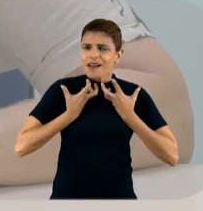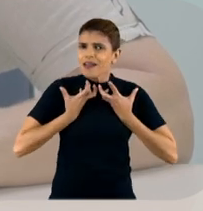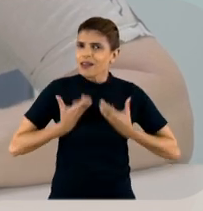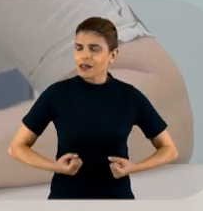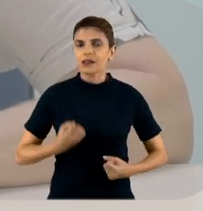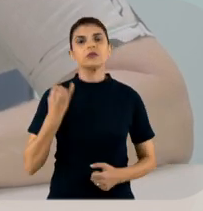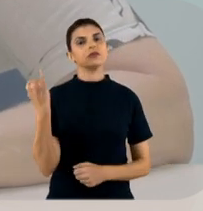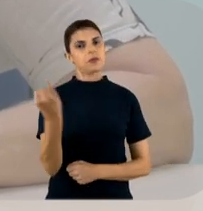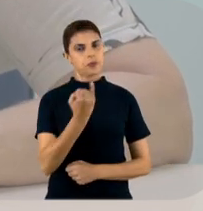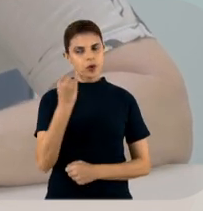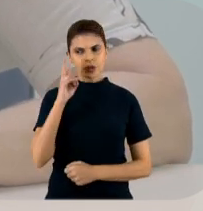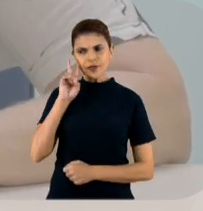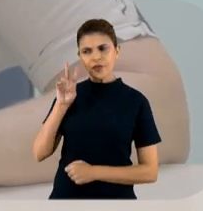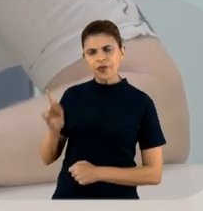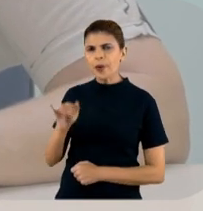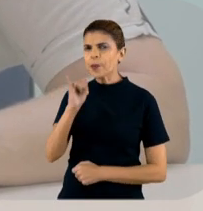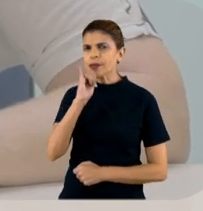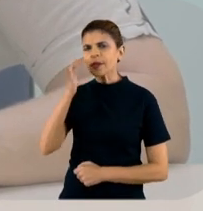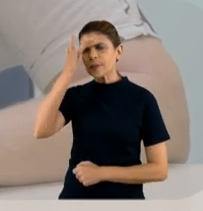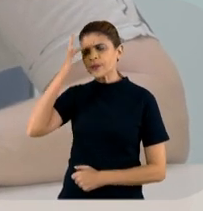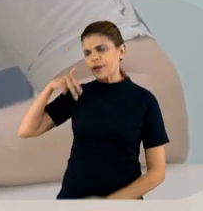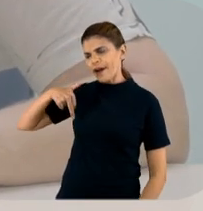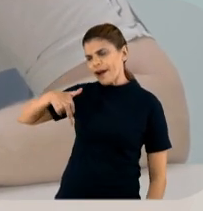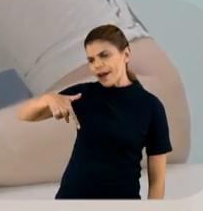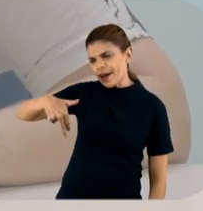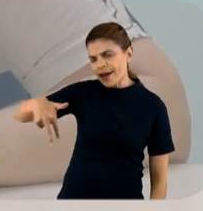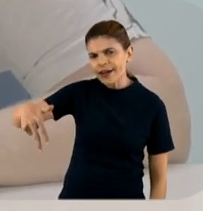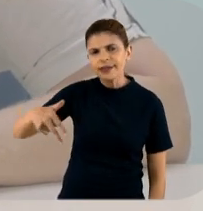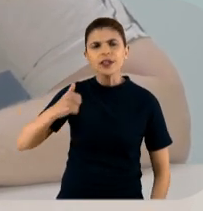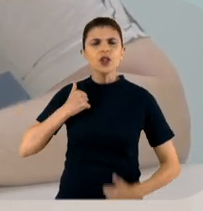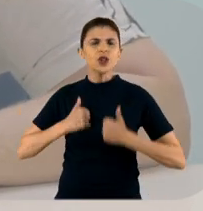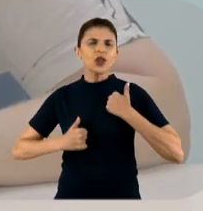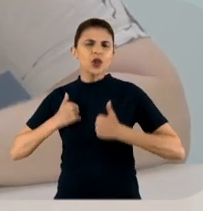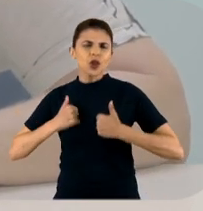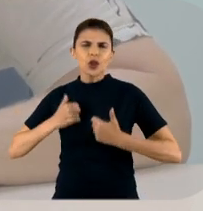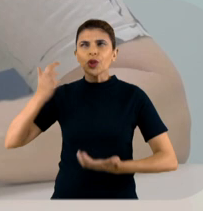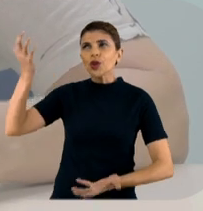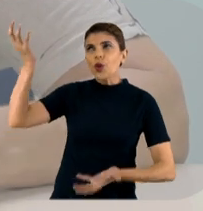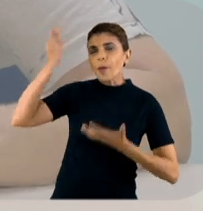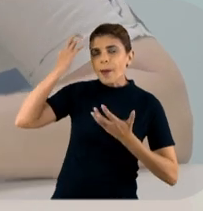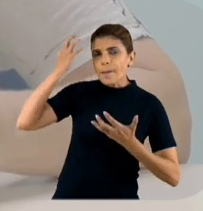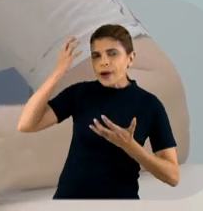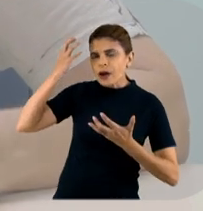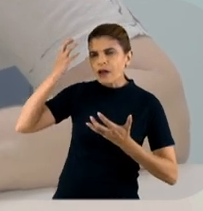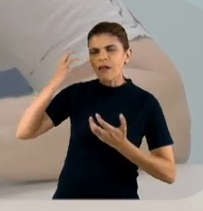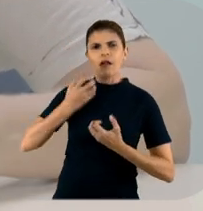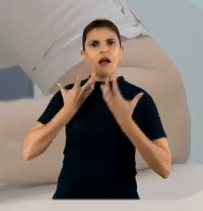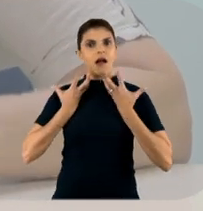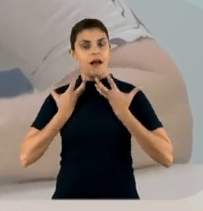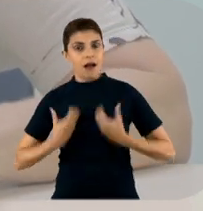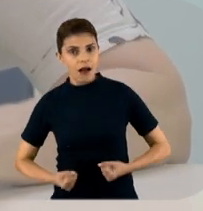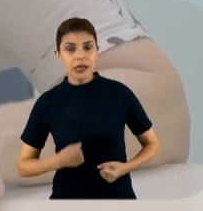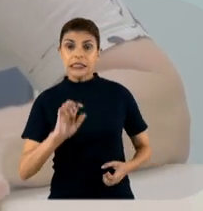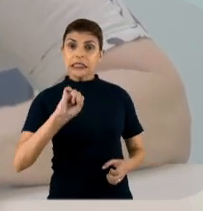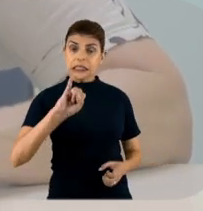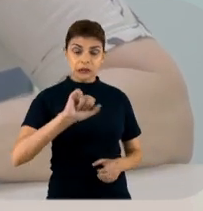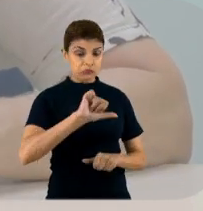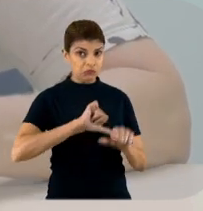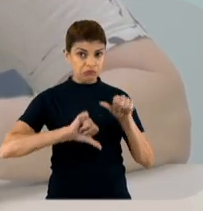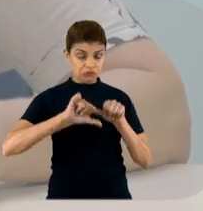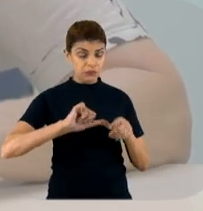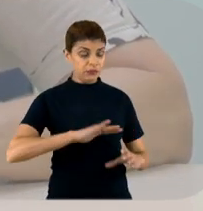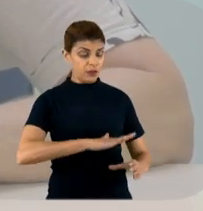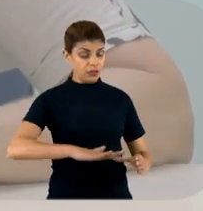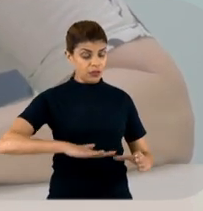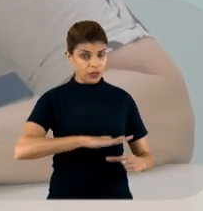gente eh ver se a pessoa se cansa por exemplo para ir ao banheiro tomar um banho né se coisas como lavar uma louça fazer coisas simples em casa